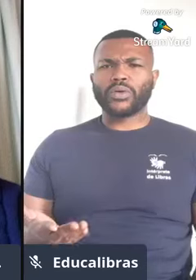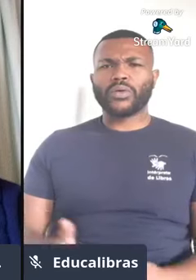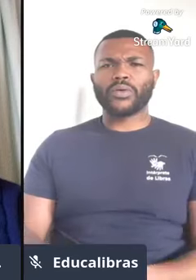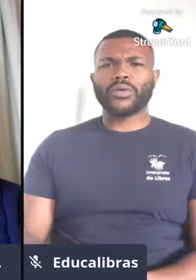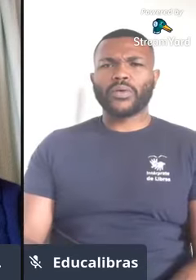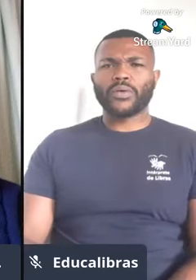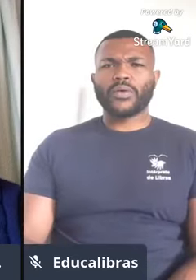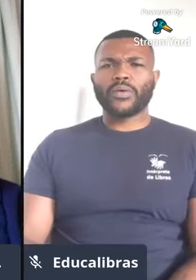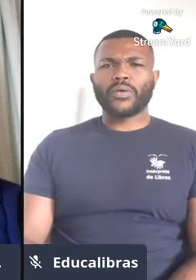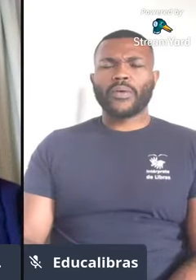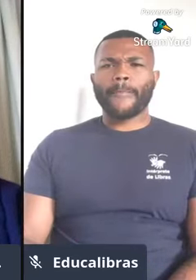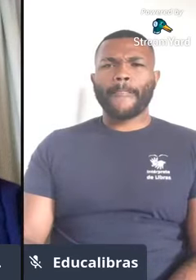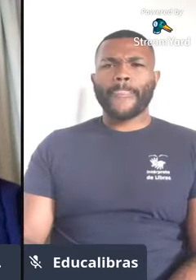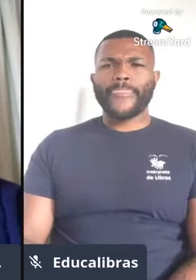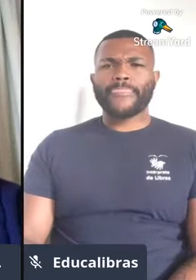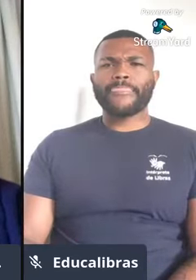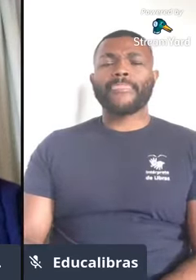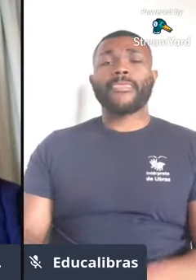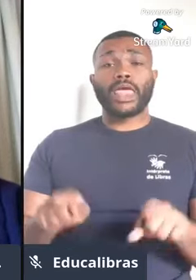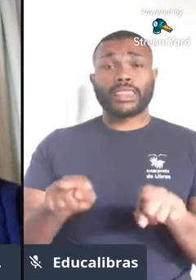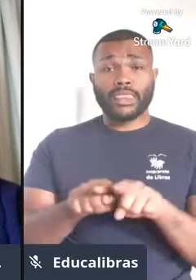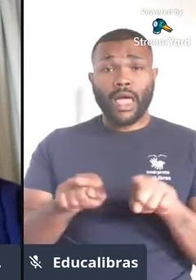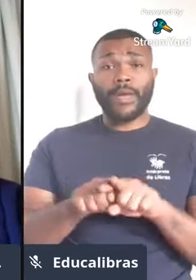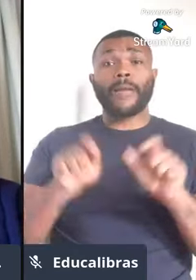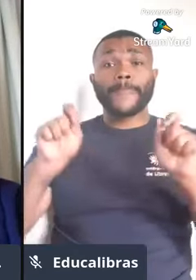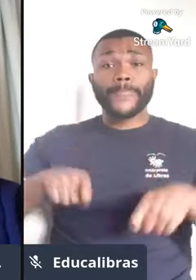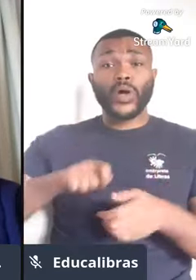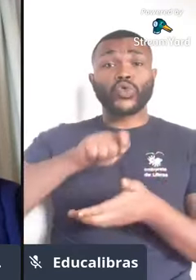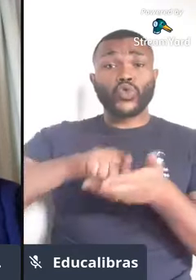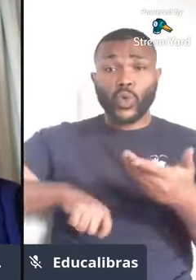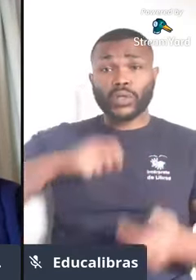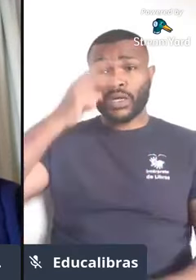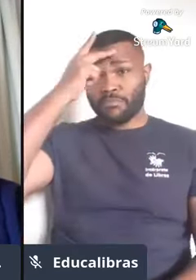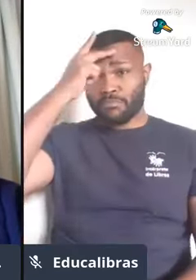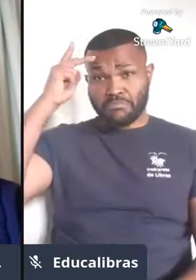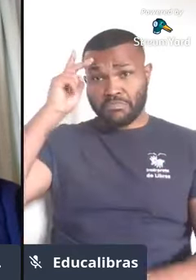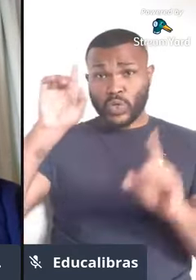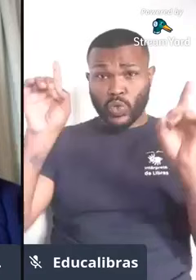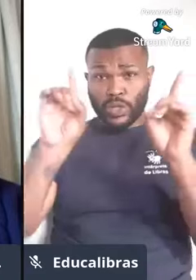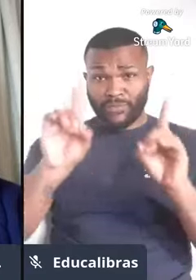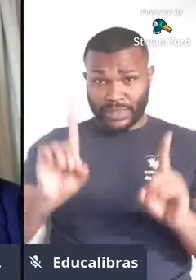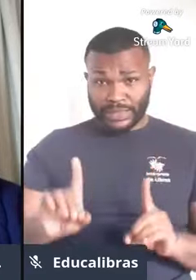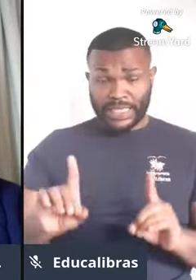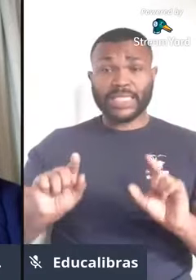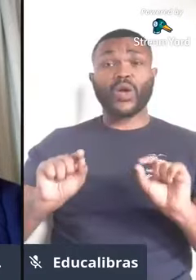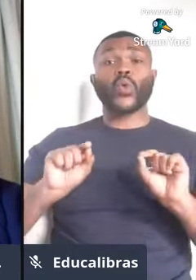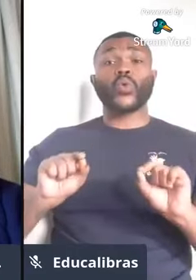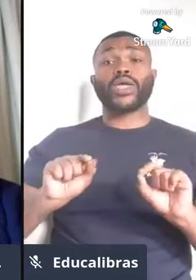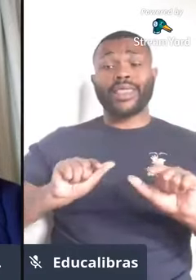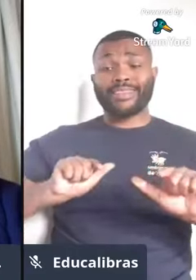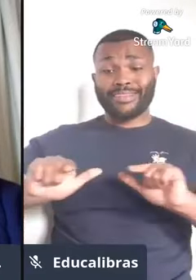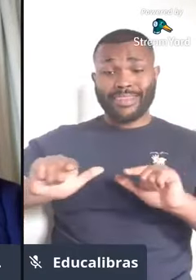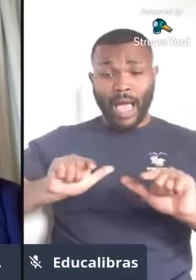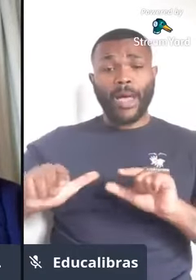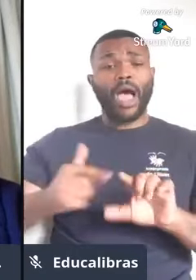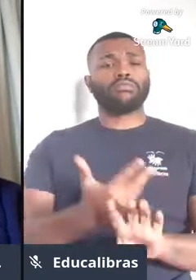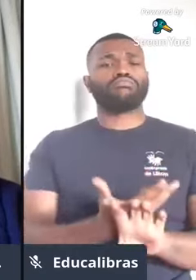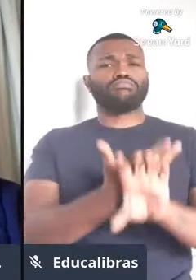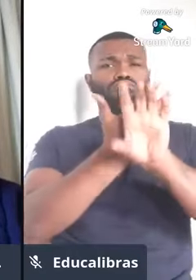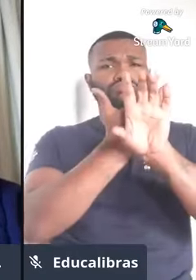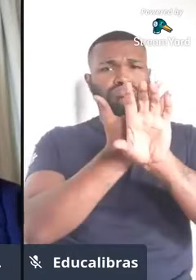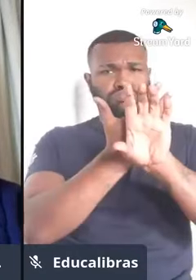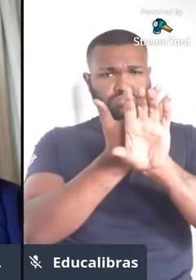Se pode-se contratar a pessoa com deficiência para atividades feitas à distância, o teletrabalho, o